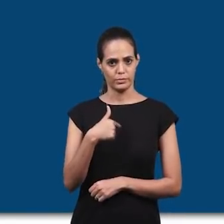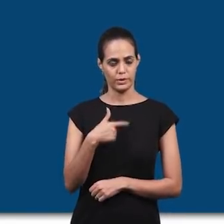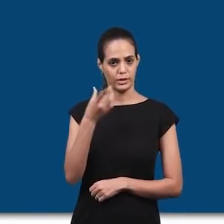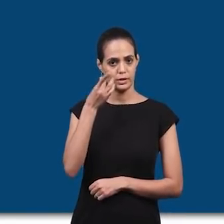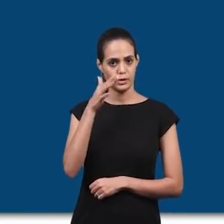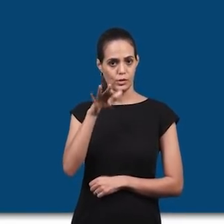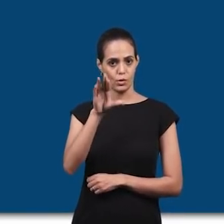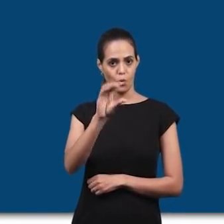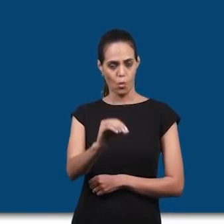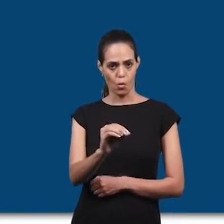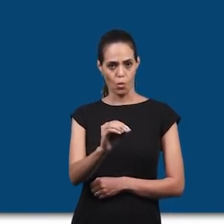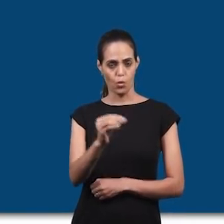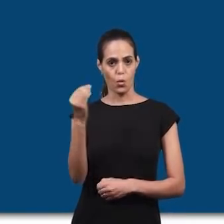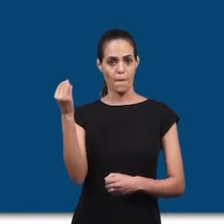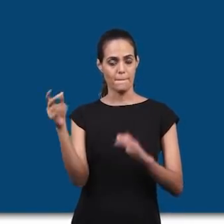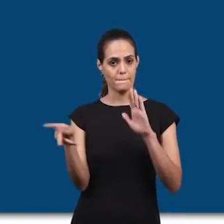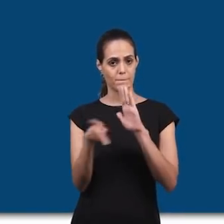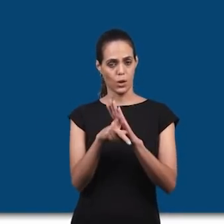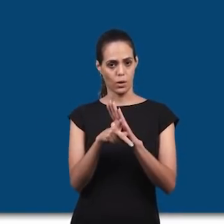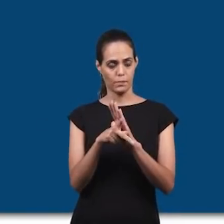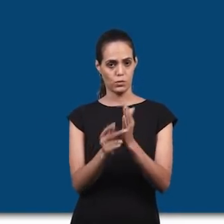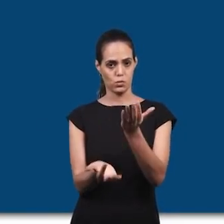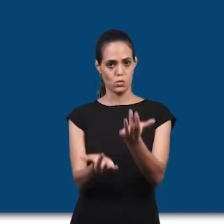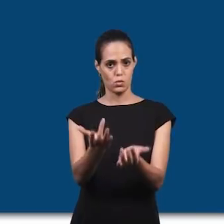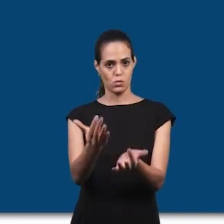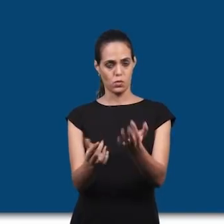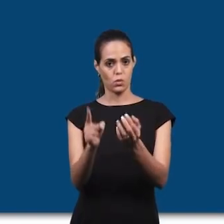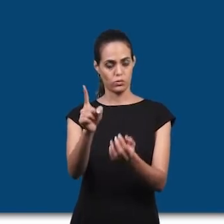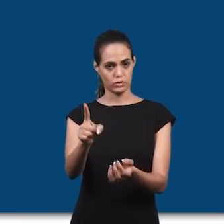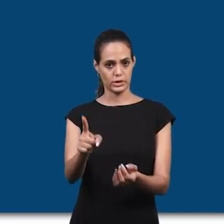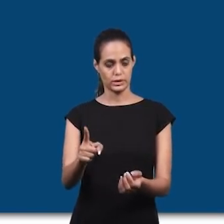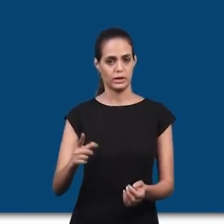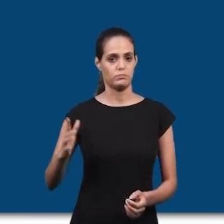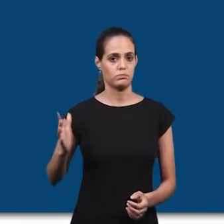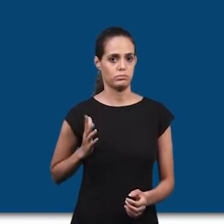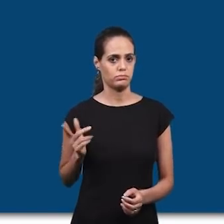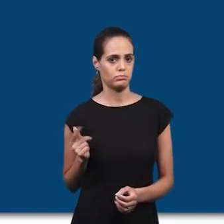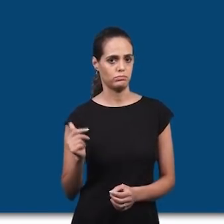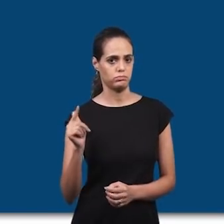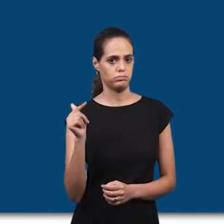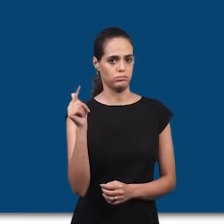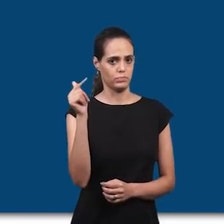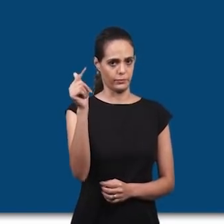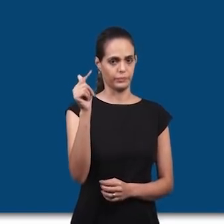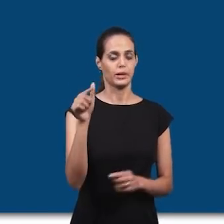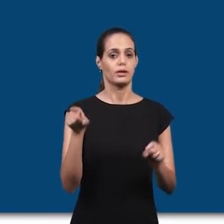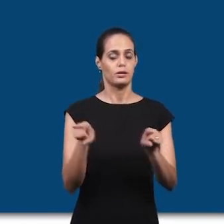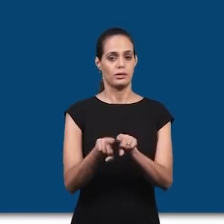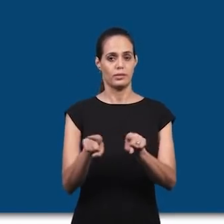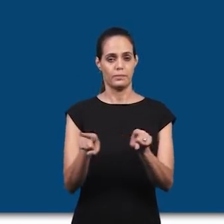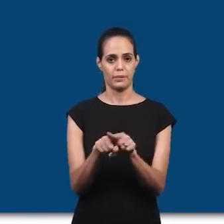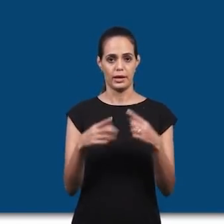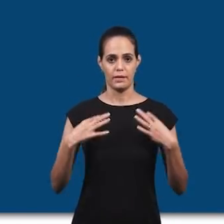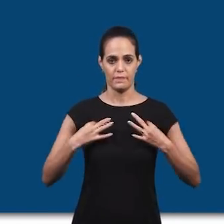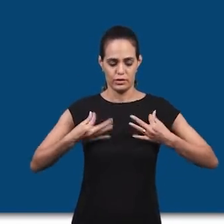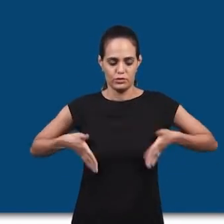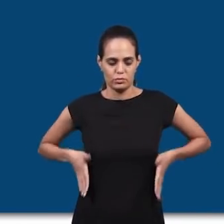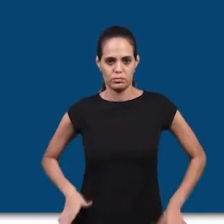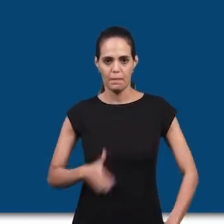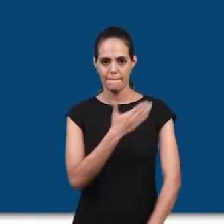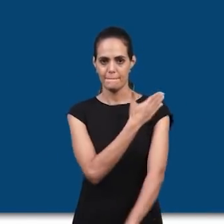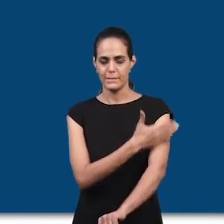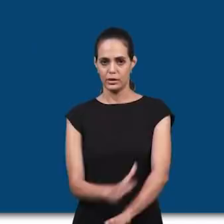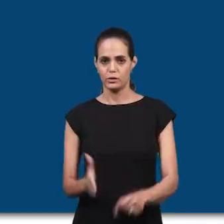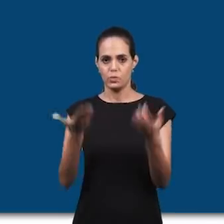mim compres ouro provado no fogo, para que te enriqueças, e vestidos brancos para que